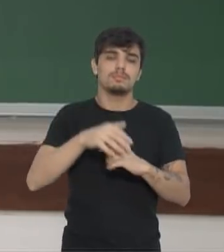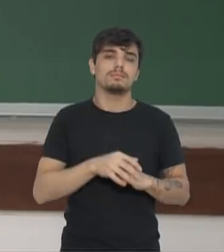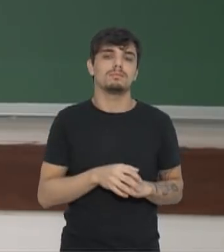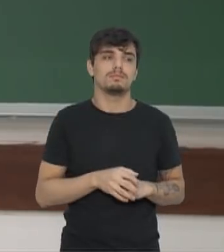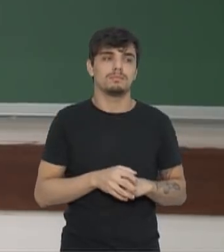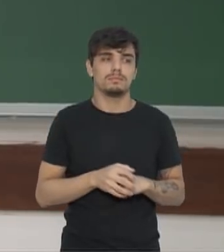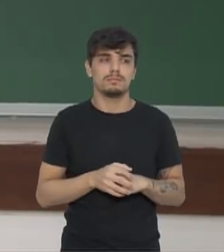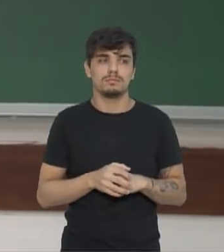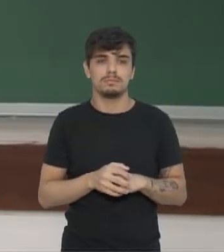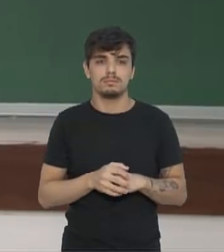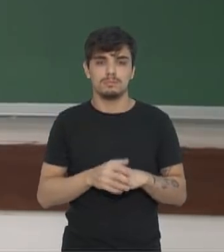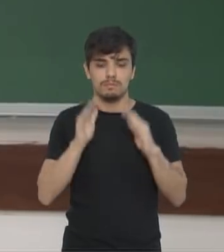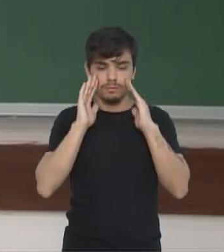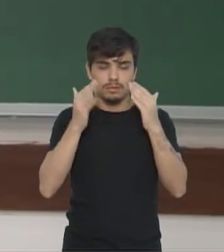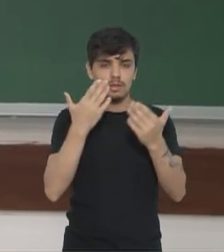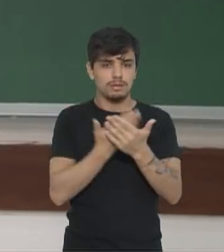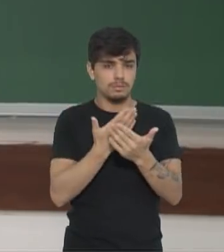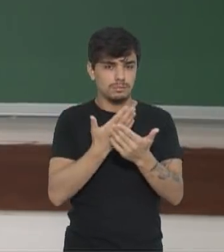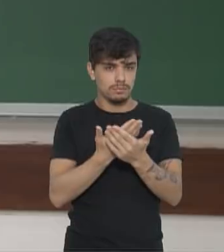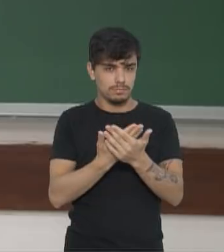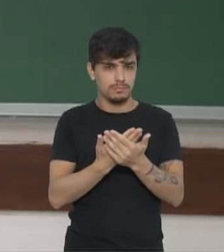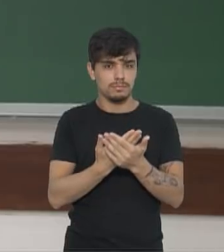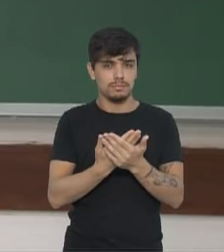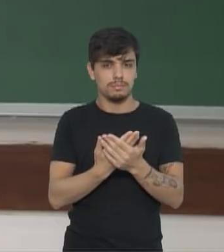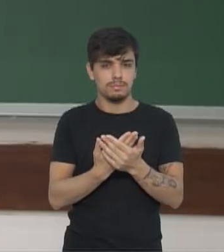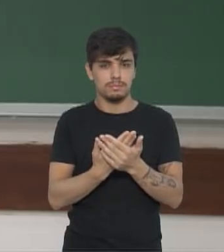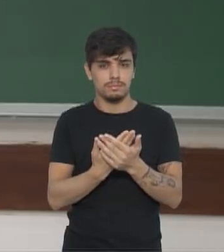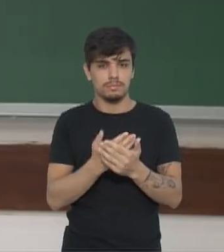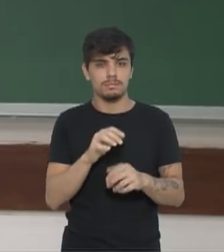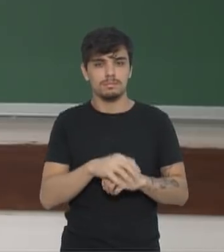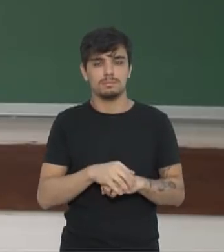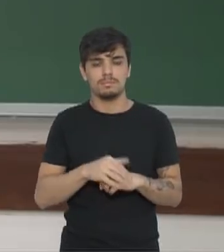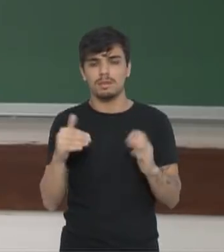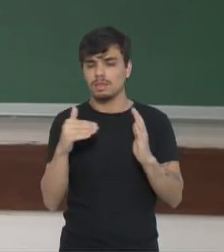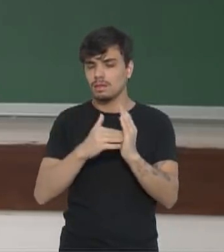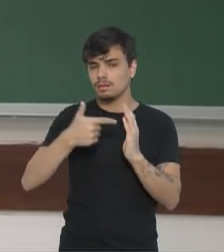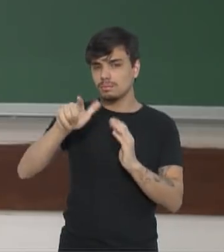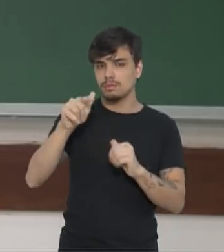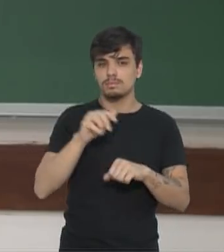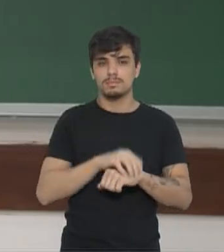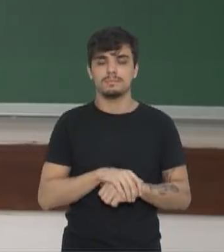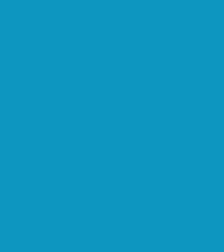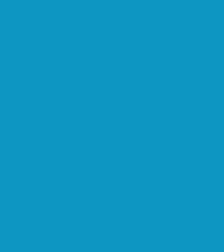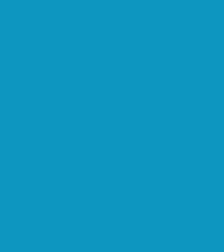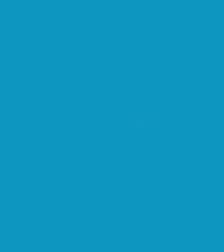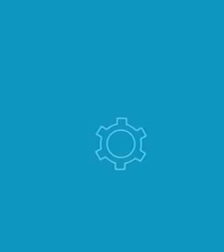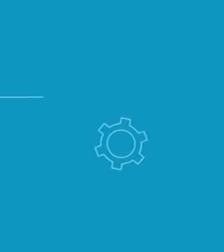Foco no estudo, galerinha. Força, um pouquinho de fé não faz mal a ninguém. Até a próxima, valeu!